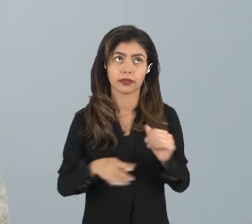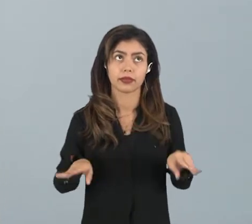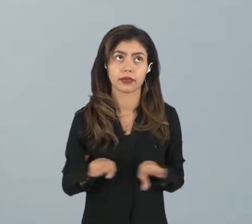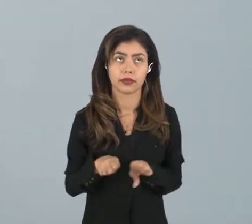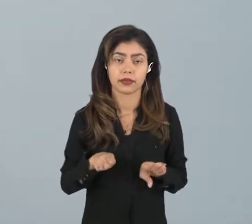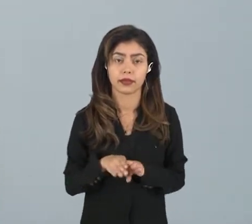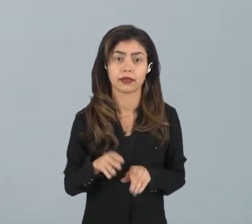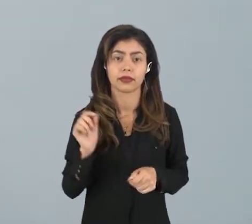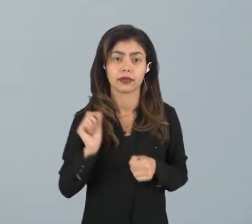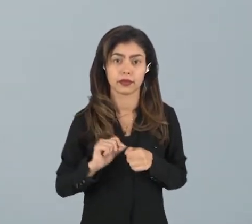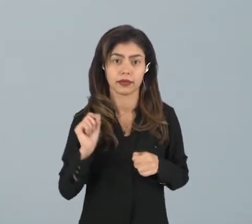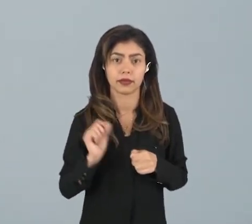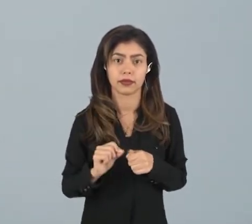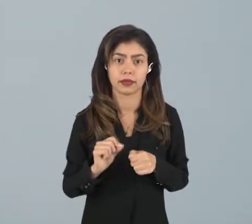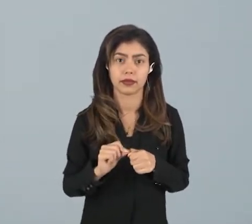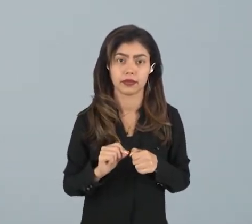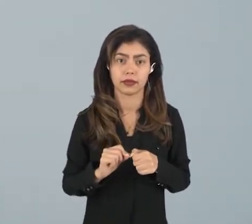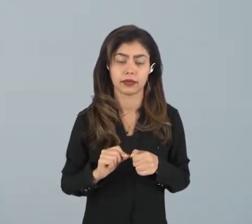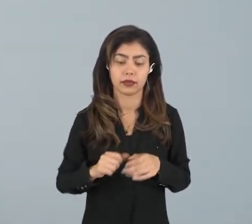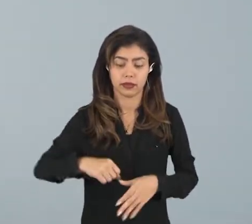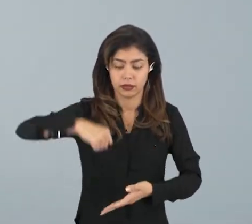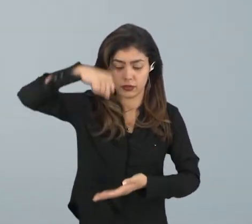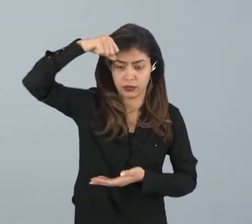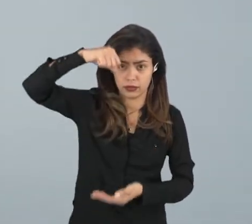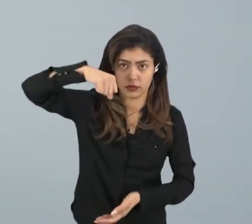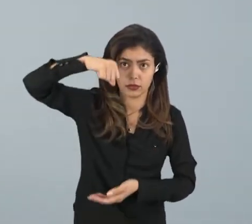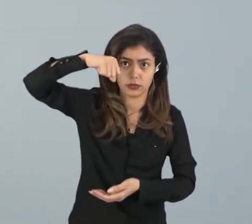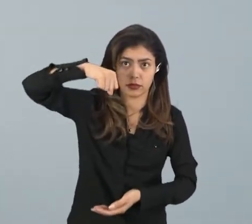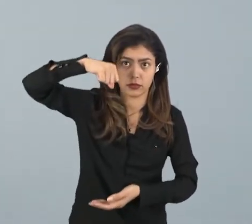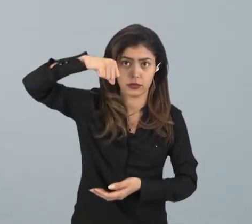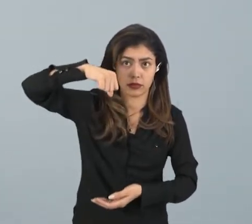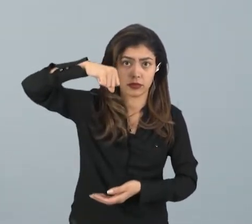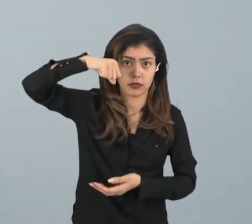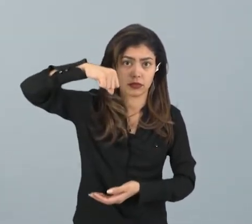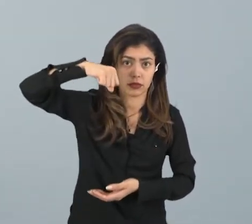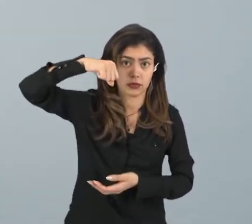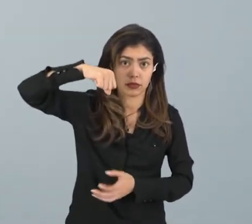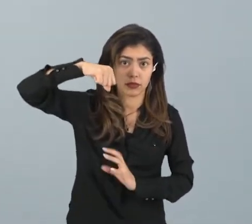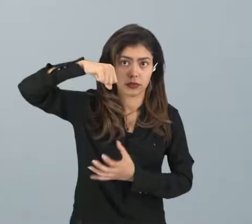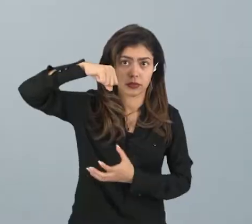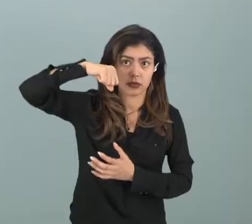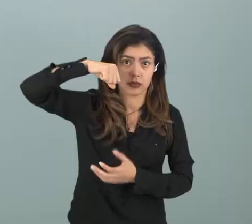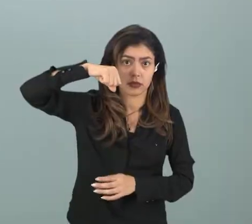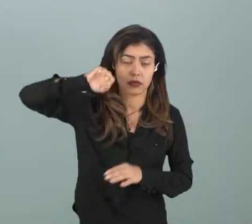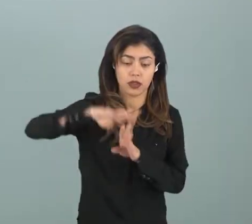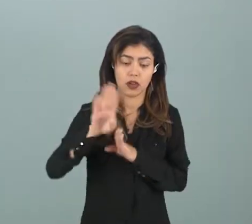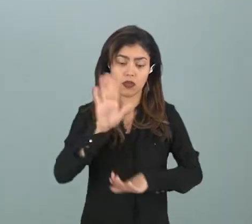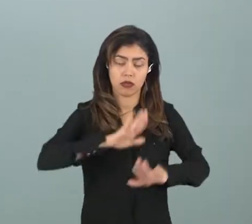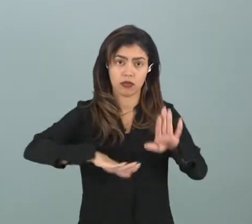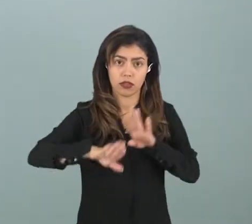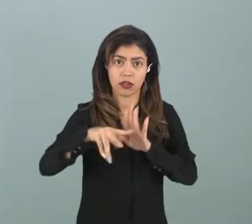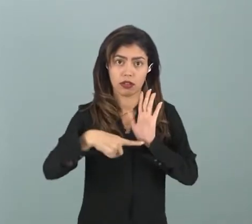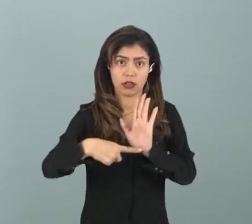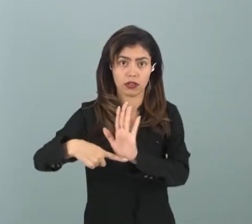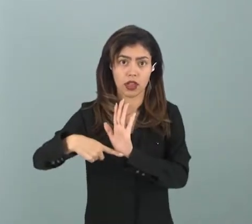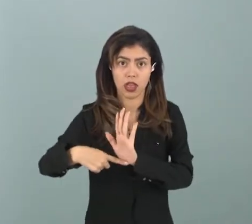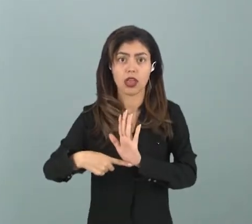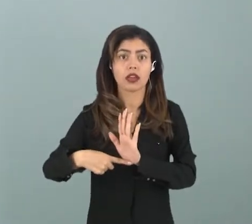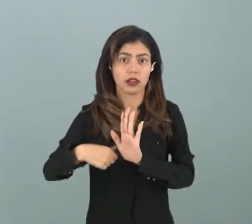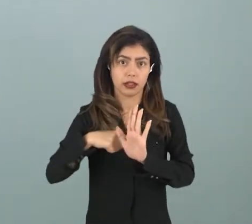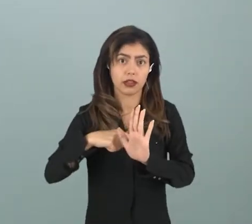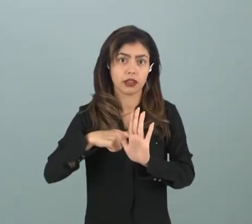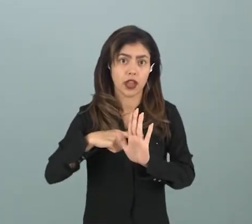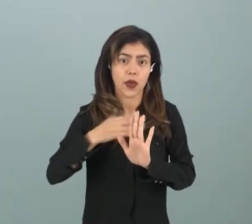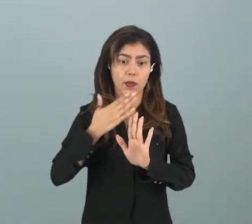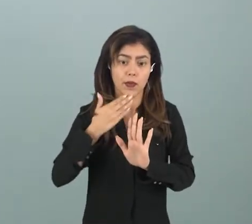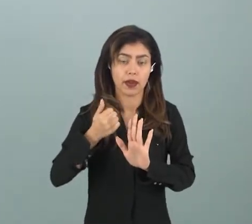ela seja feita suspensa, tem todo um aparato para dar um suporte, né? Para gerenciar o risco